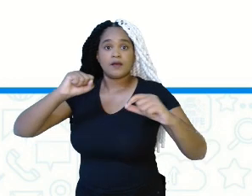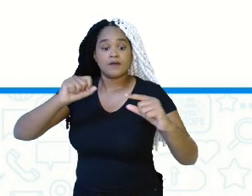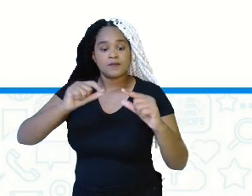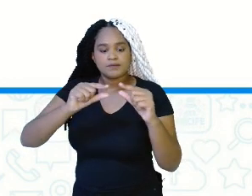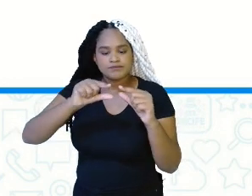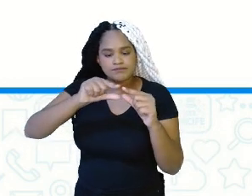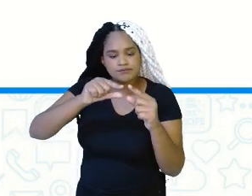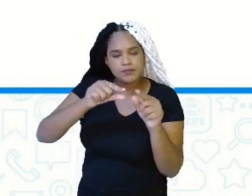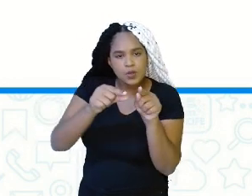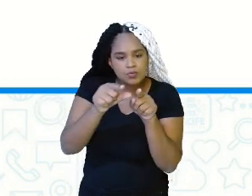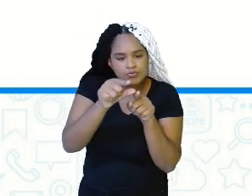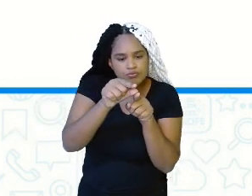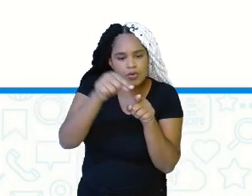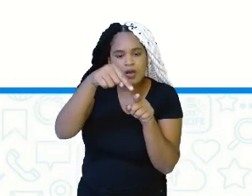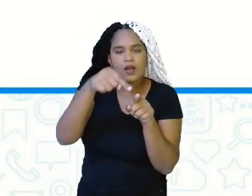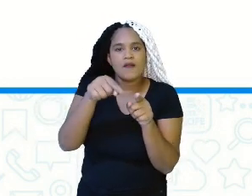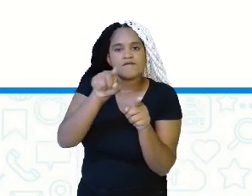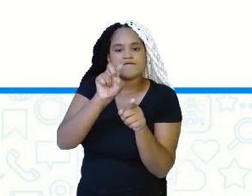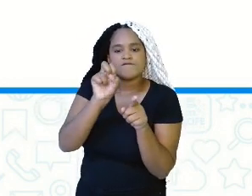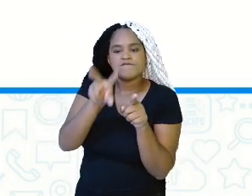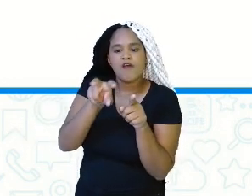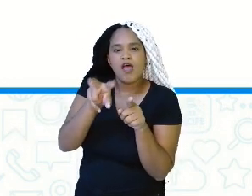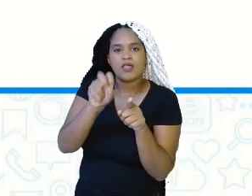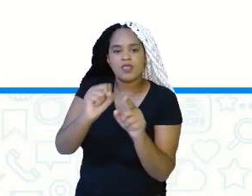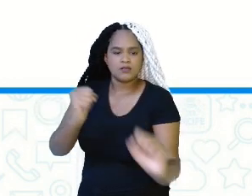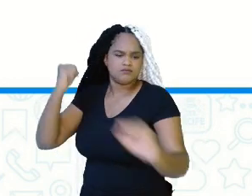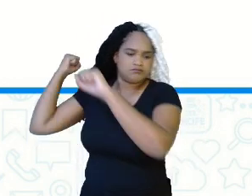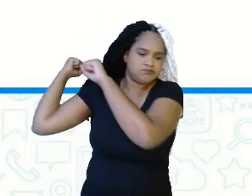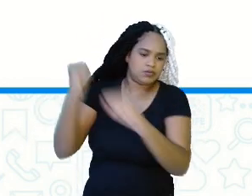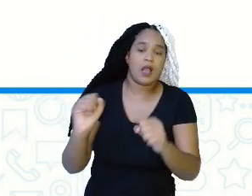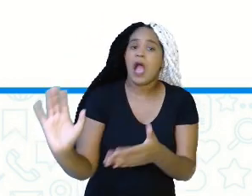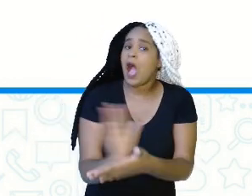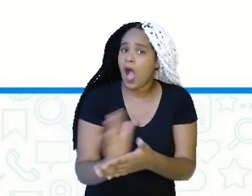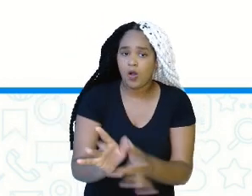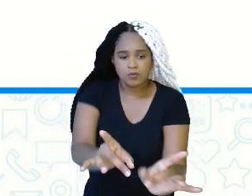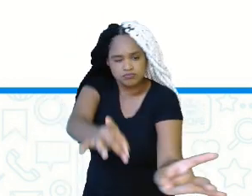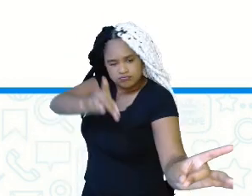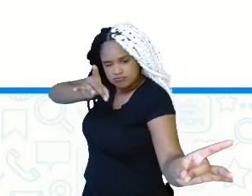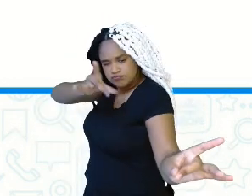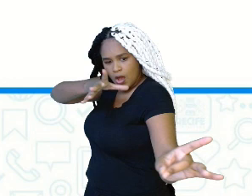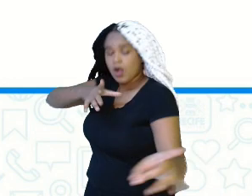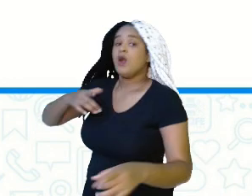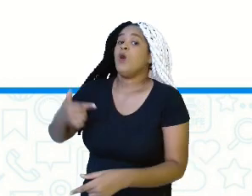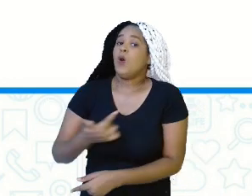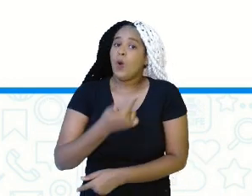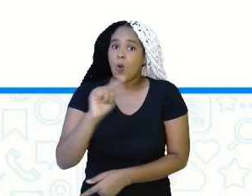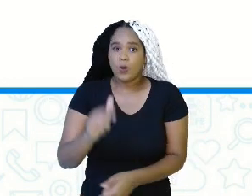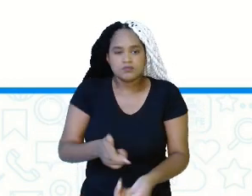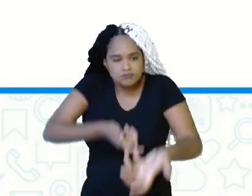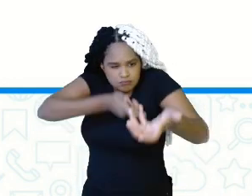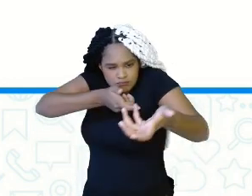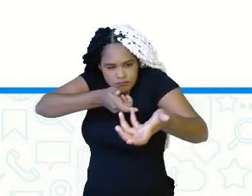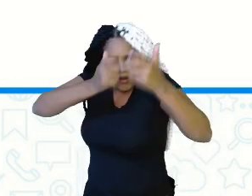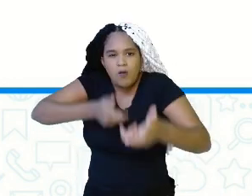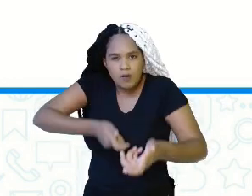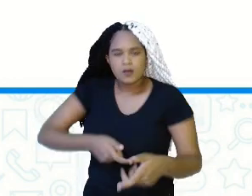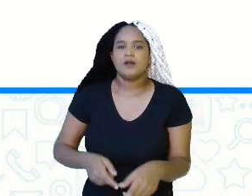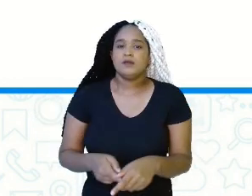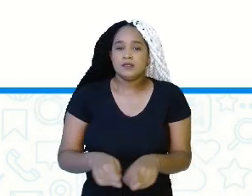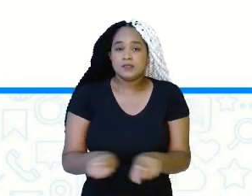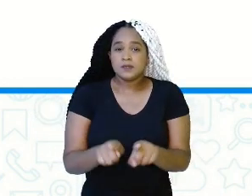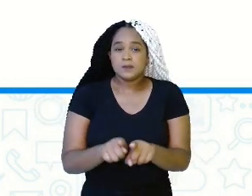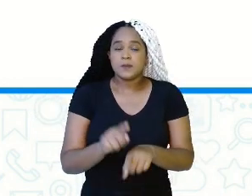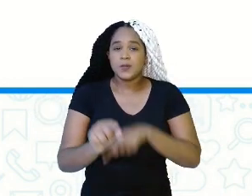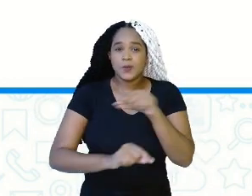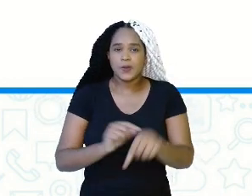caça. A maioria usa arco e flecha e alguns também usam espingardas. Castanhas e frutas como o açaí e a